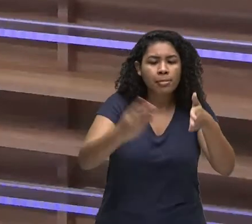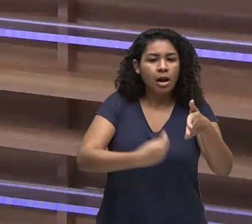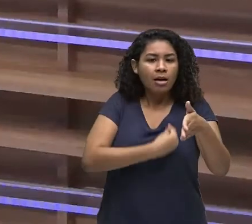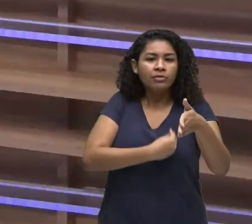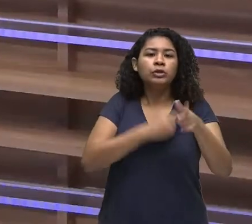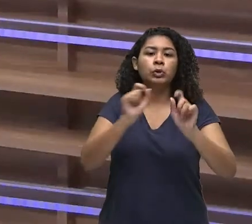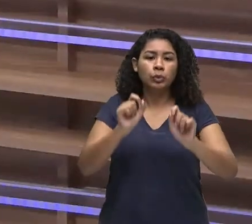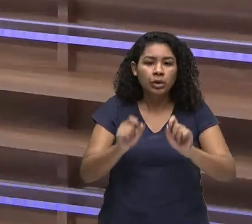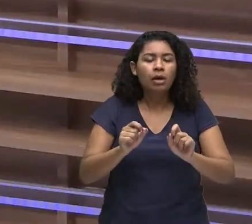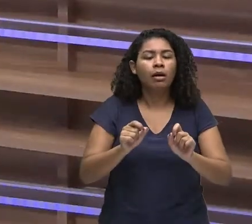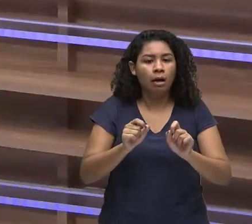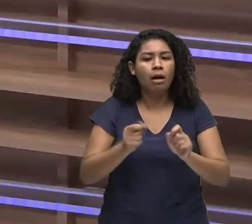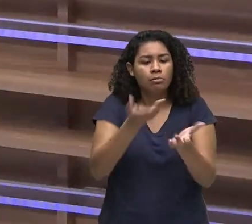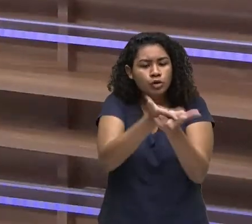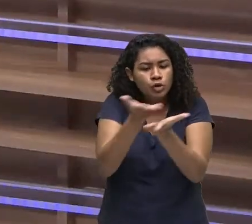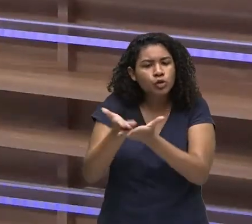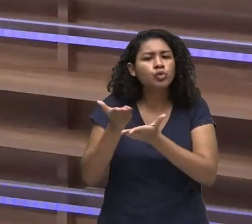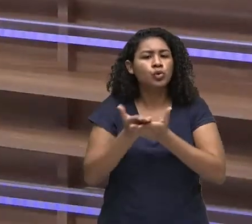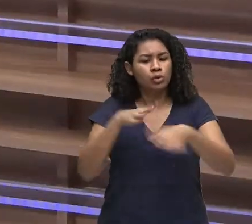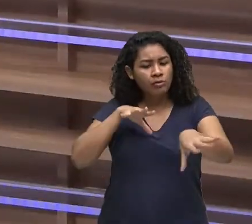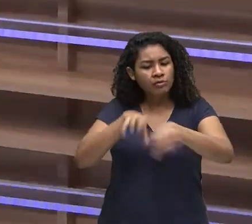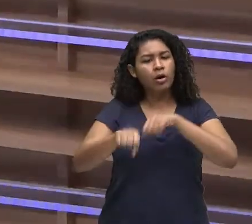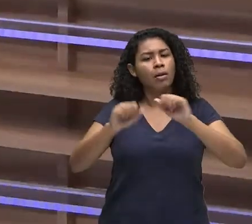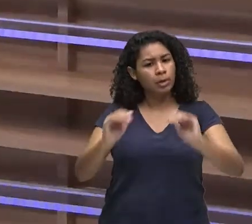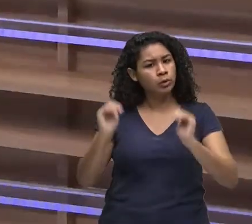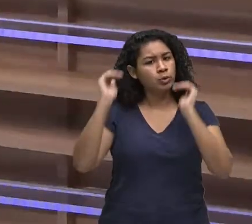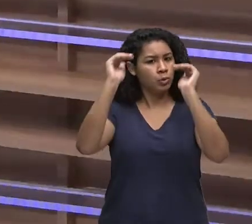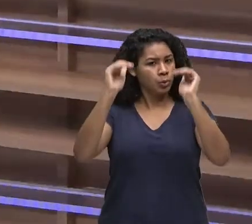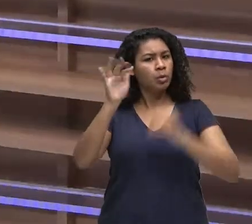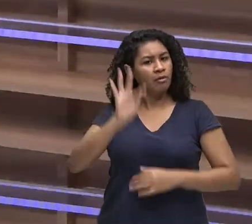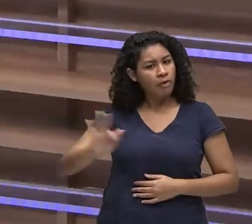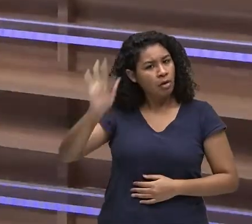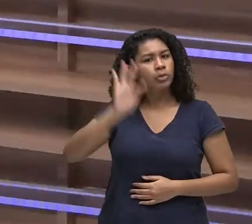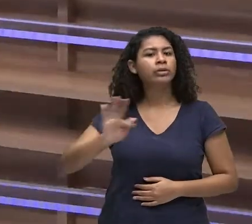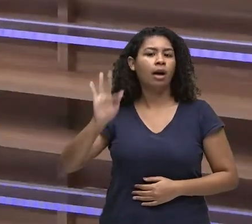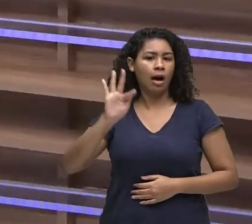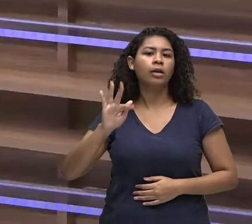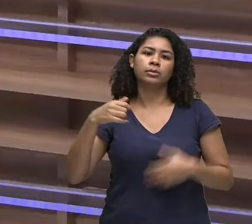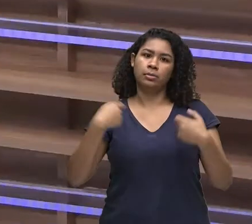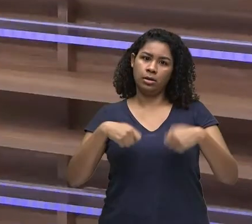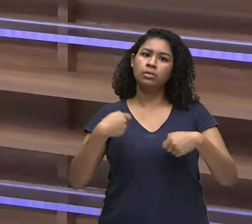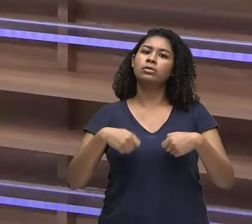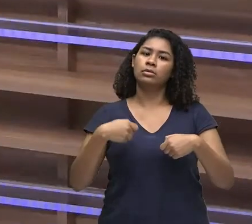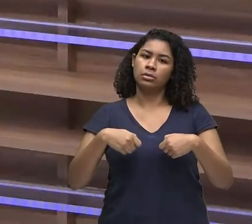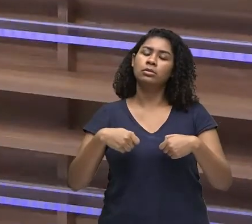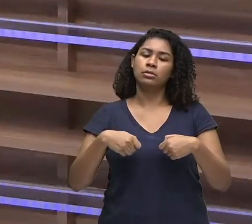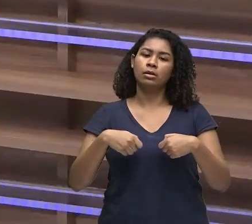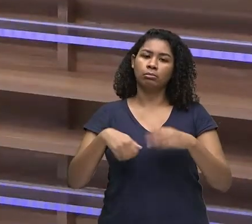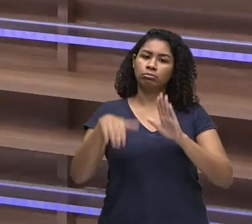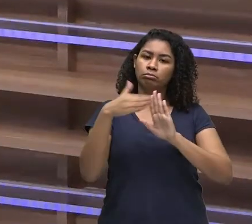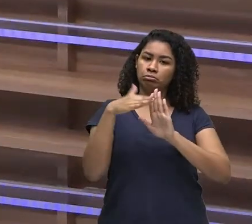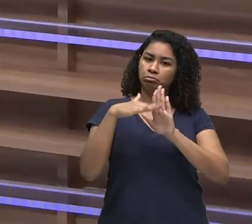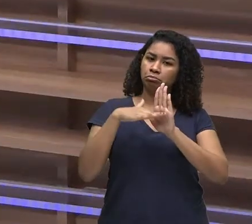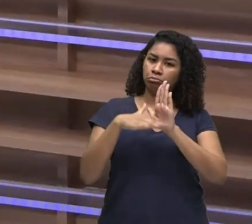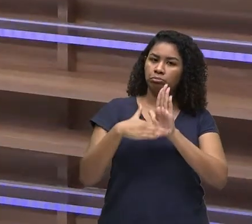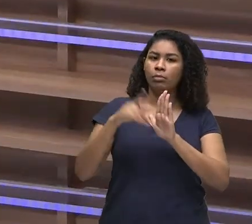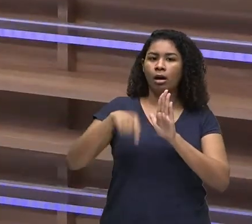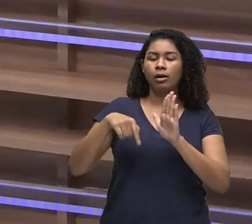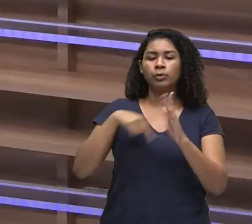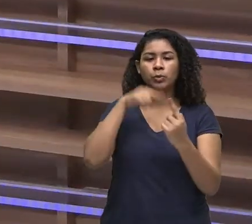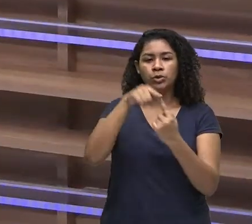curso superior, coloquem ali dentro desse projeto um curso superior. Imagina aí que